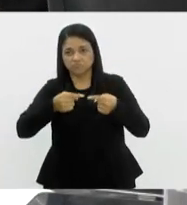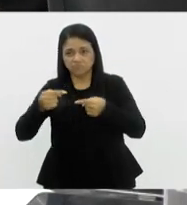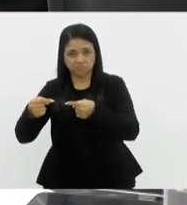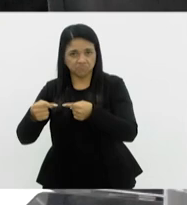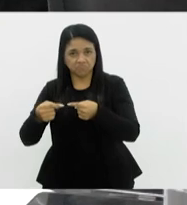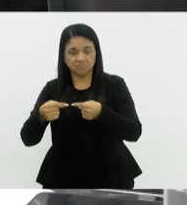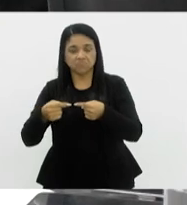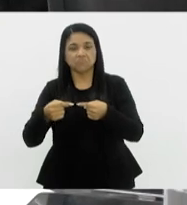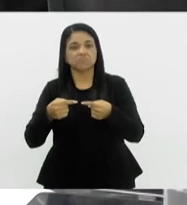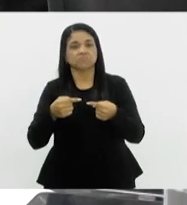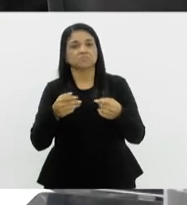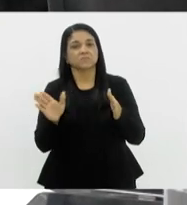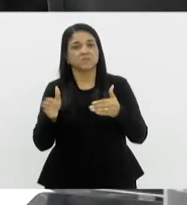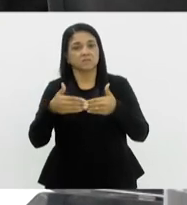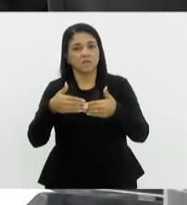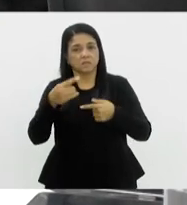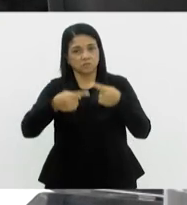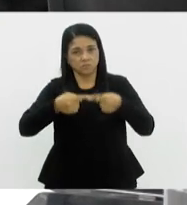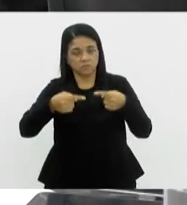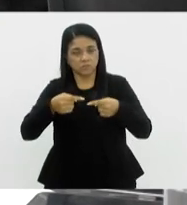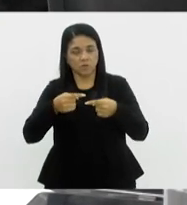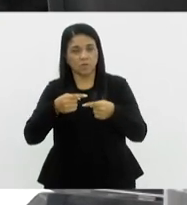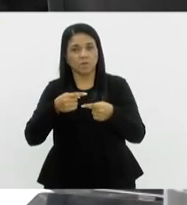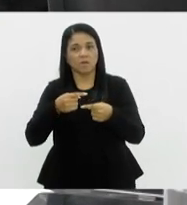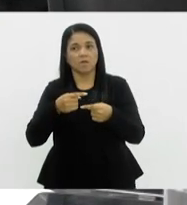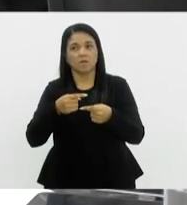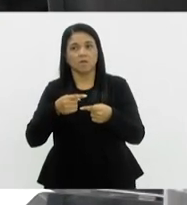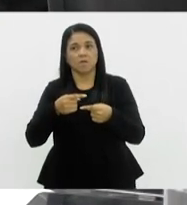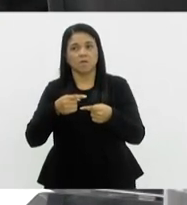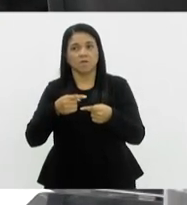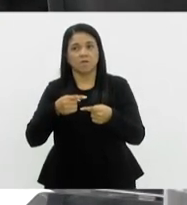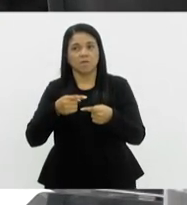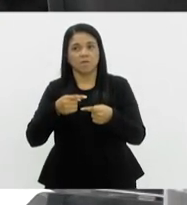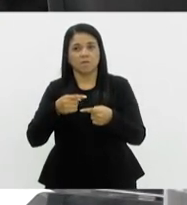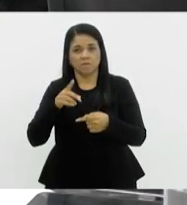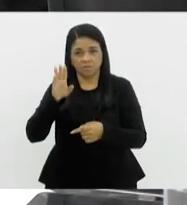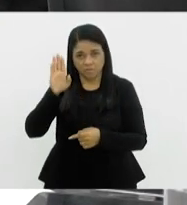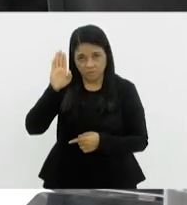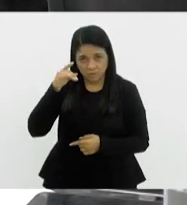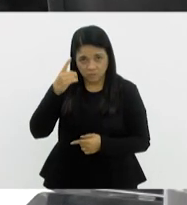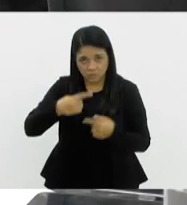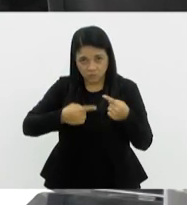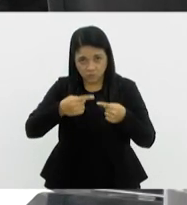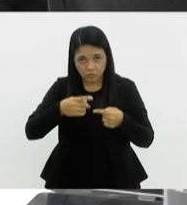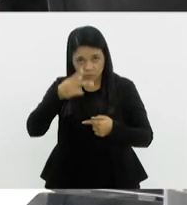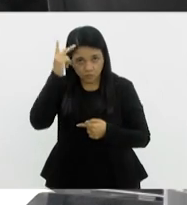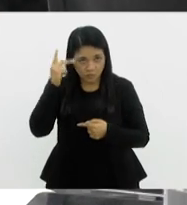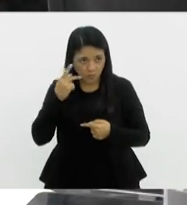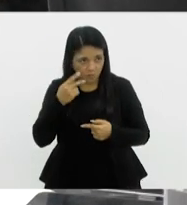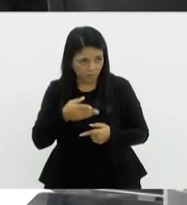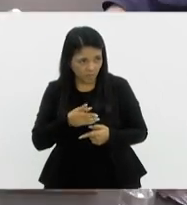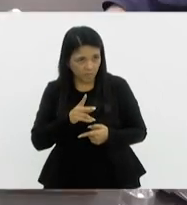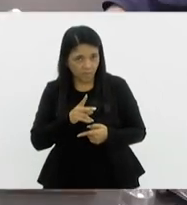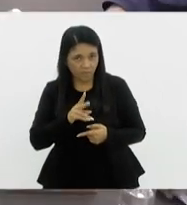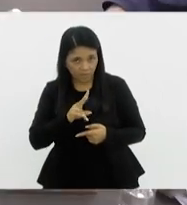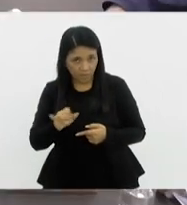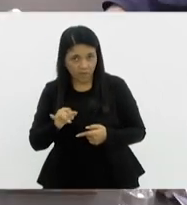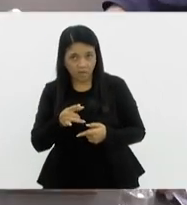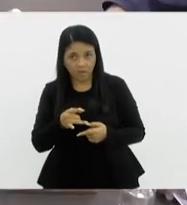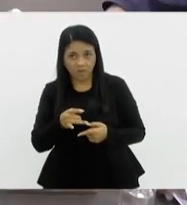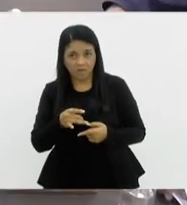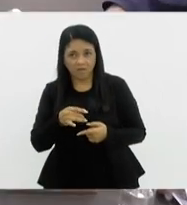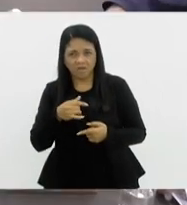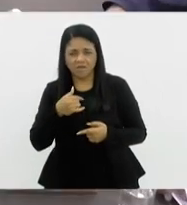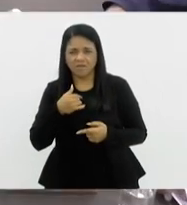havendo quem queira discutir, encerrada a discussão. Vai discutir, deputado Luiz Paulo? Vai discutir esse, não? Não, não, é que